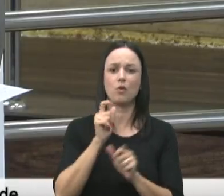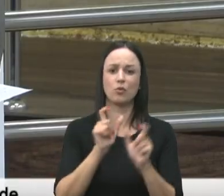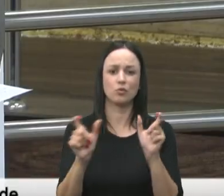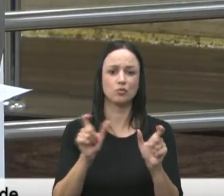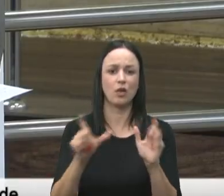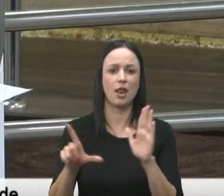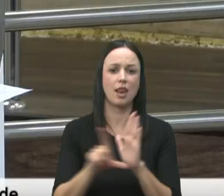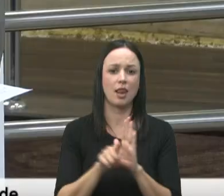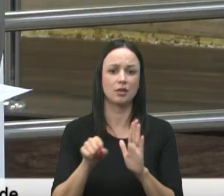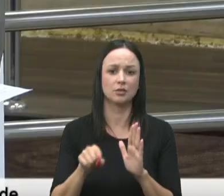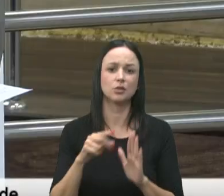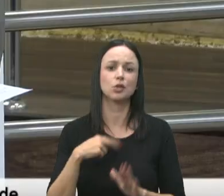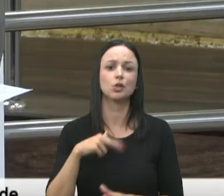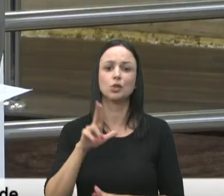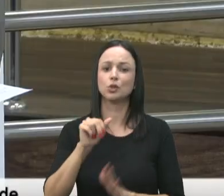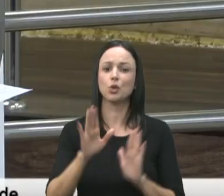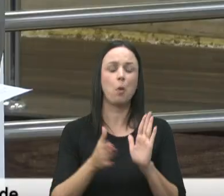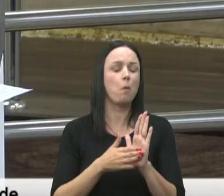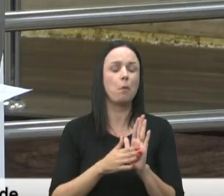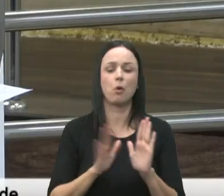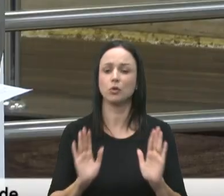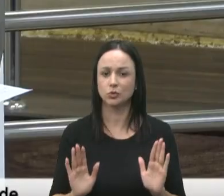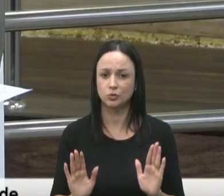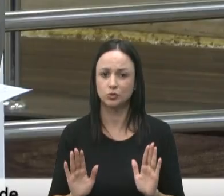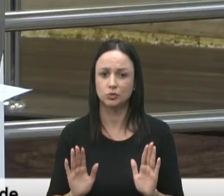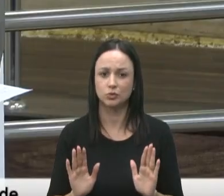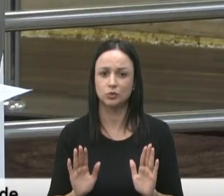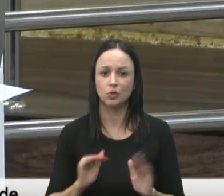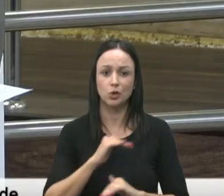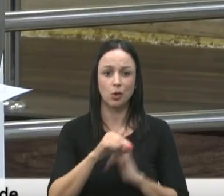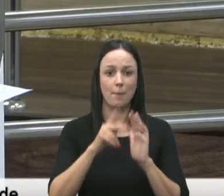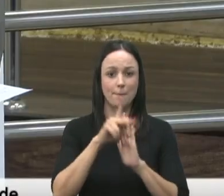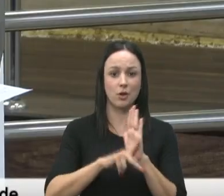de lei. Nós nunca propusemos isso. Todos